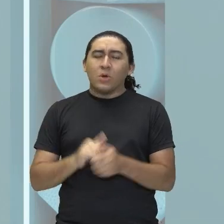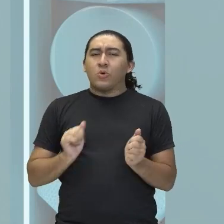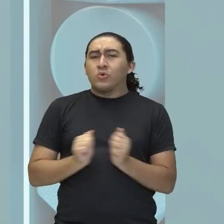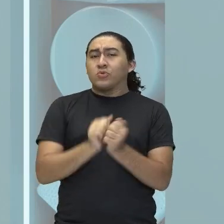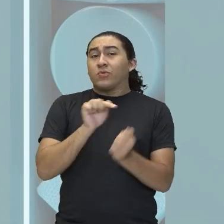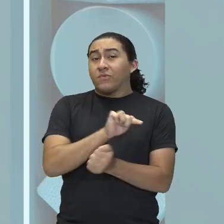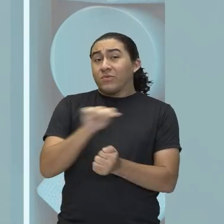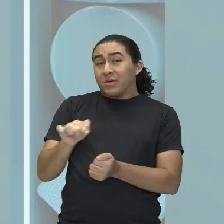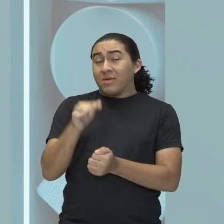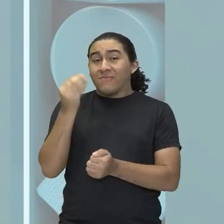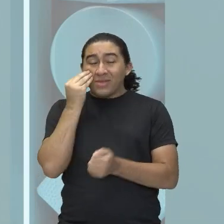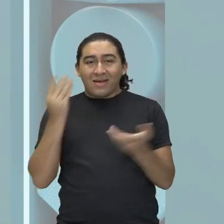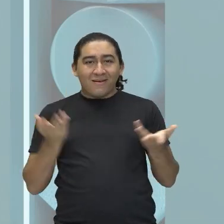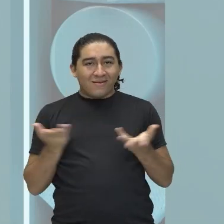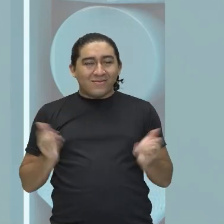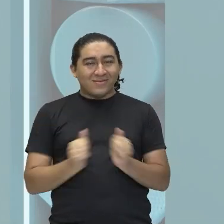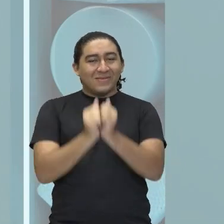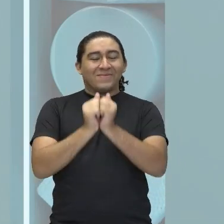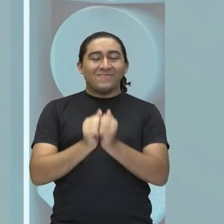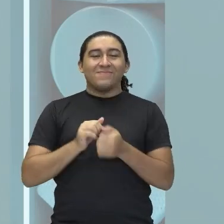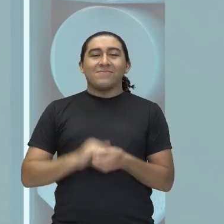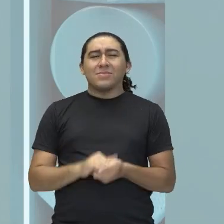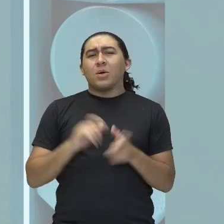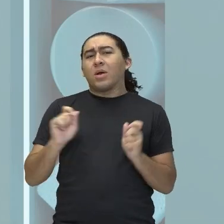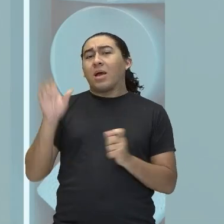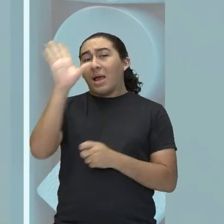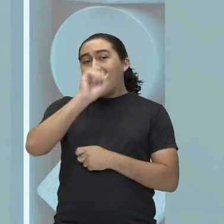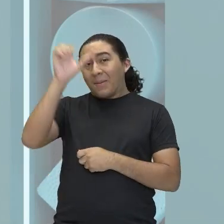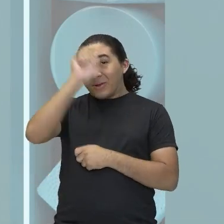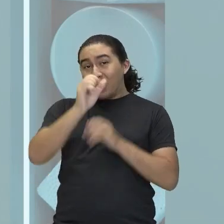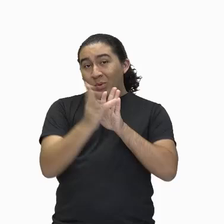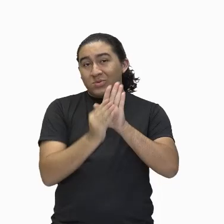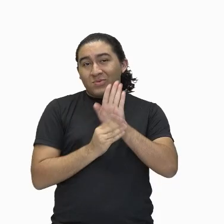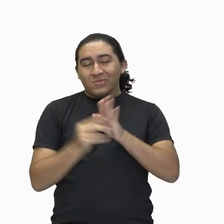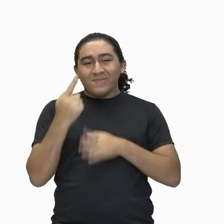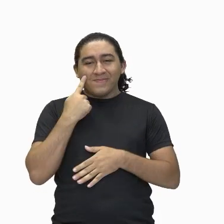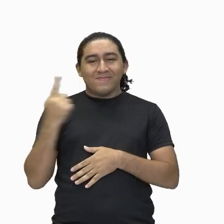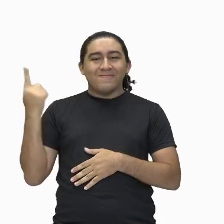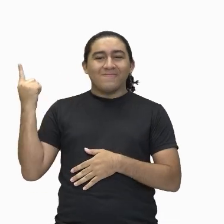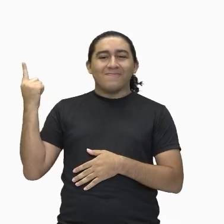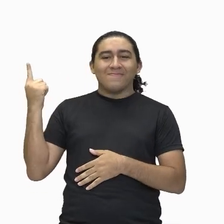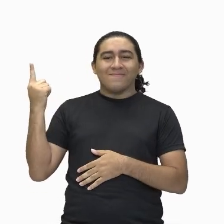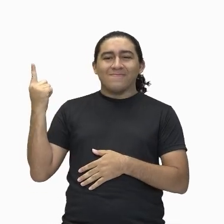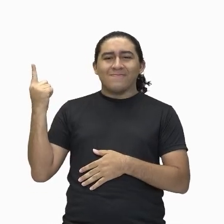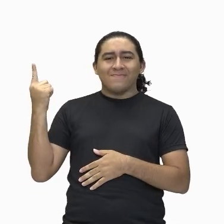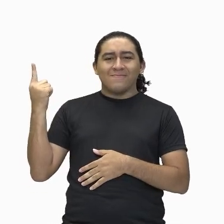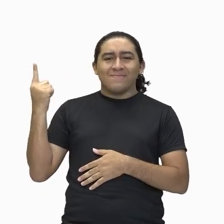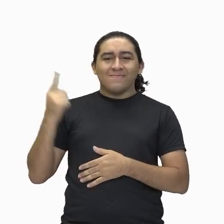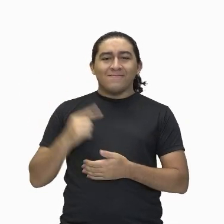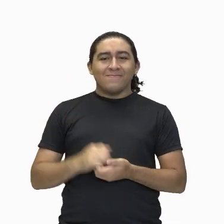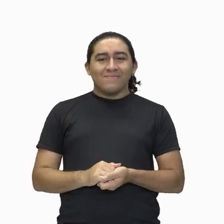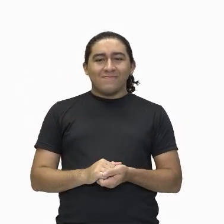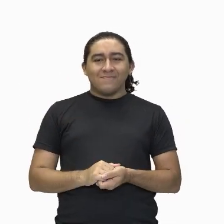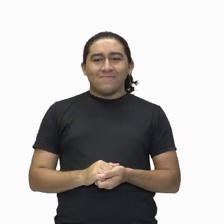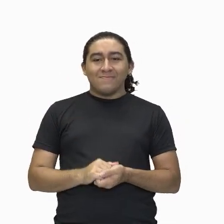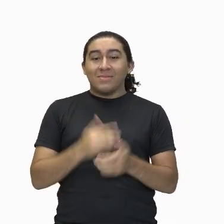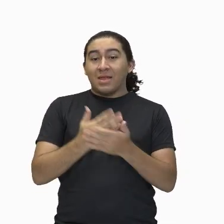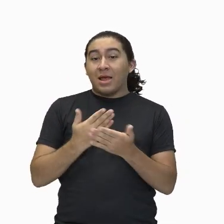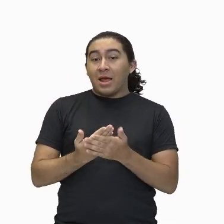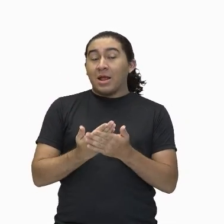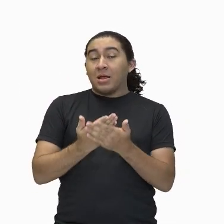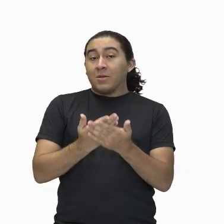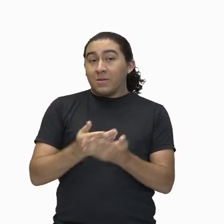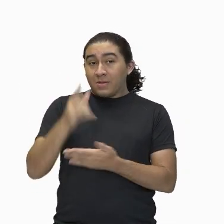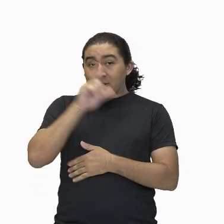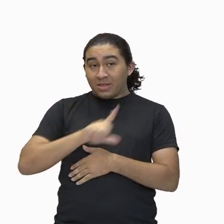vocês neste momento. O que vamos aprender? Colocando aí o nosso objeto de conhecimento, estudos